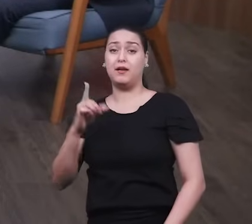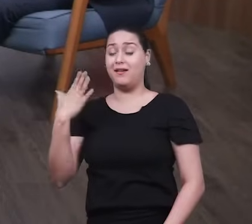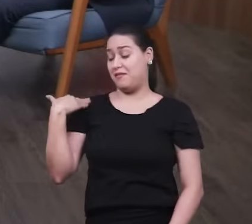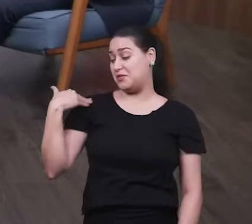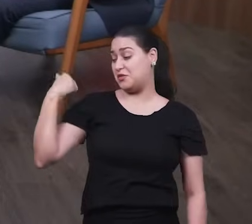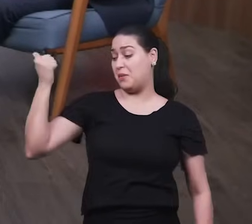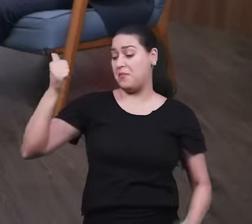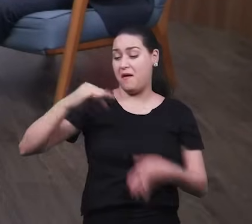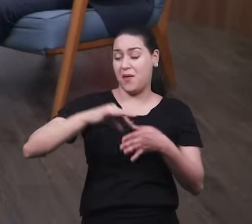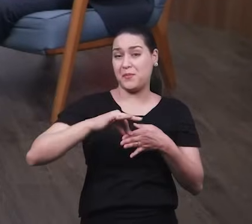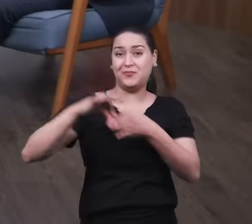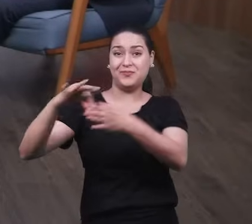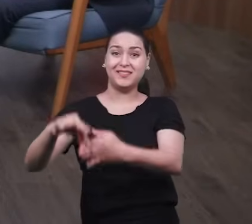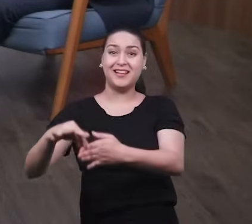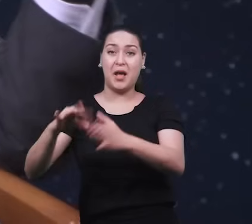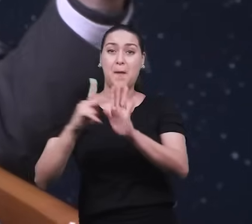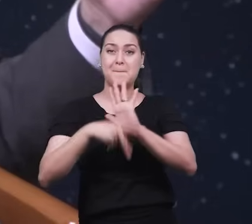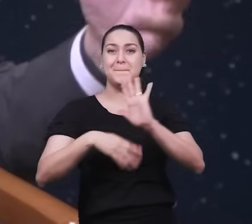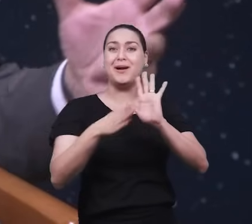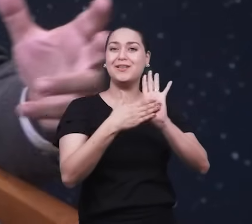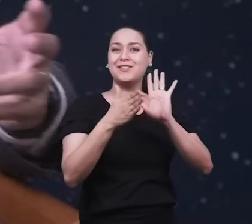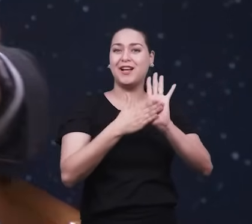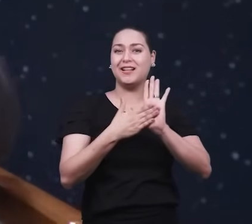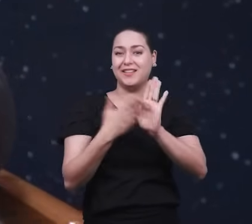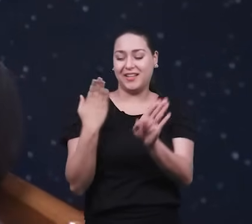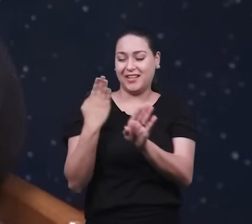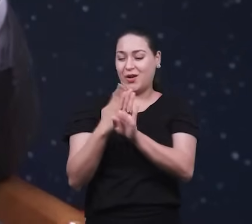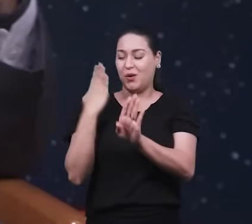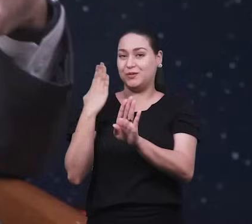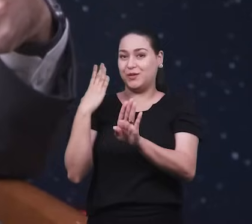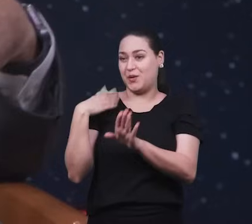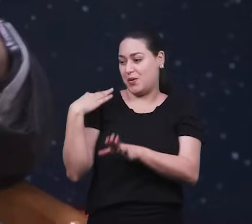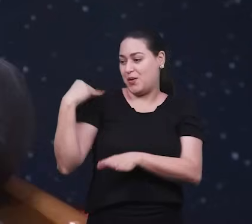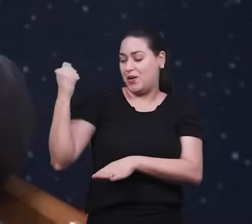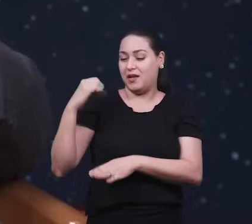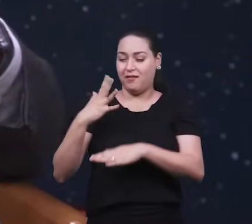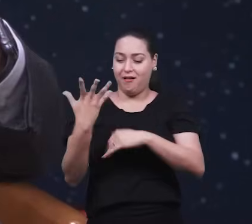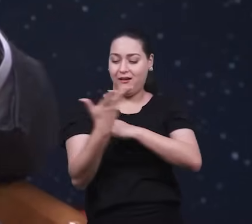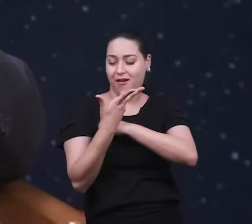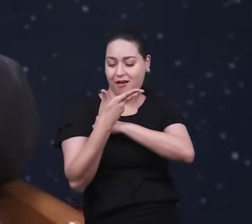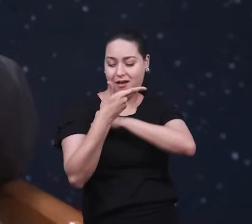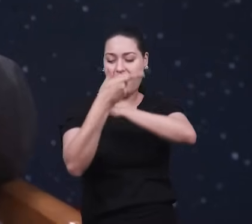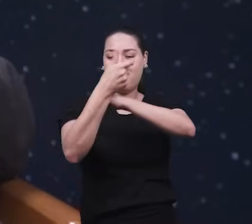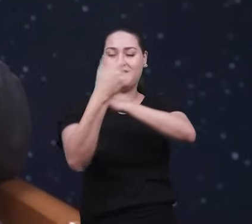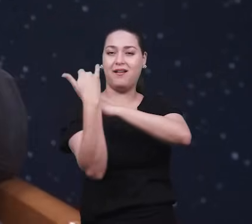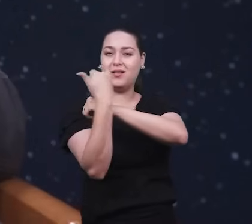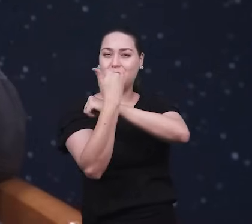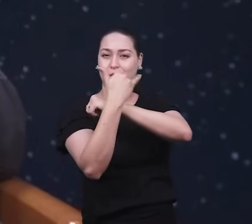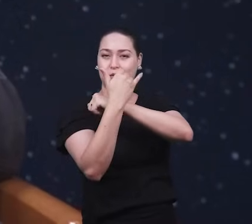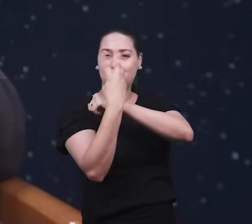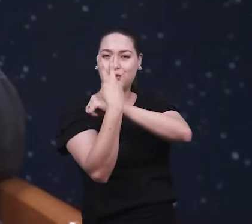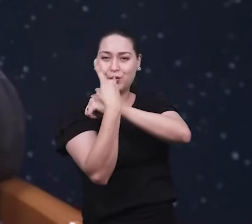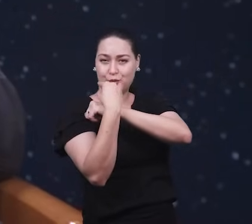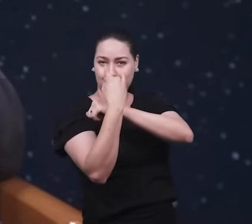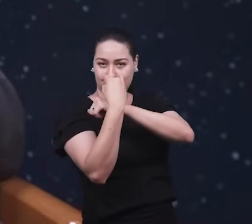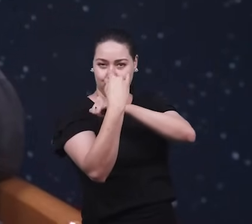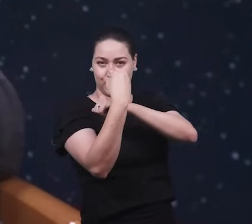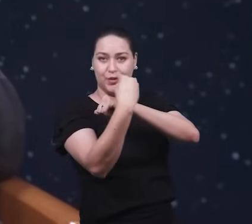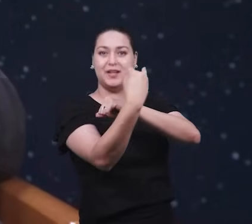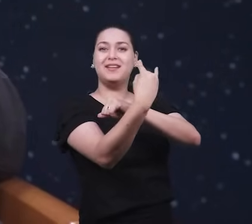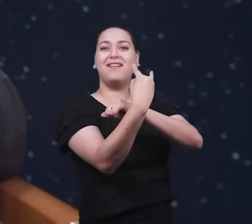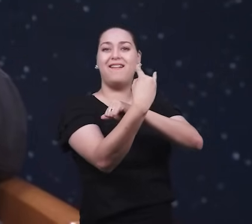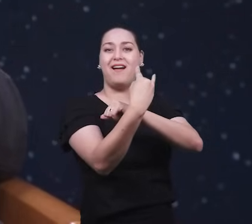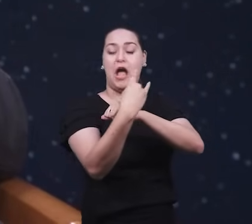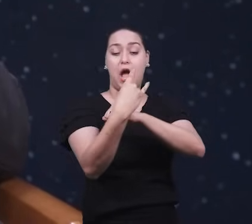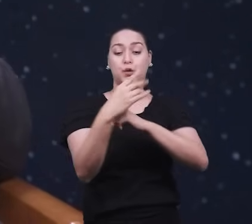um projeto que nos encontrou e nos carregou, e nos impulsionou e nos atraiu, né? É como a palavra, né? E